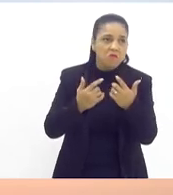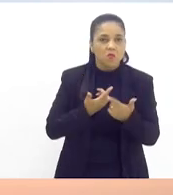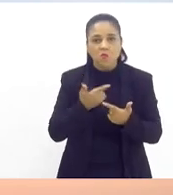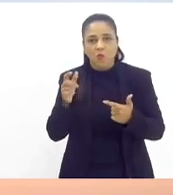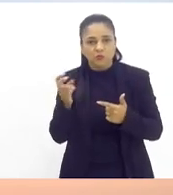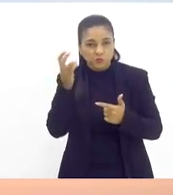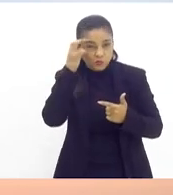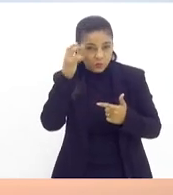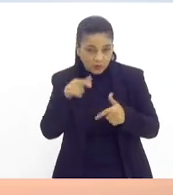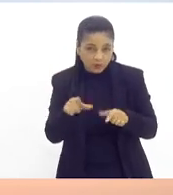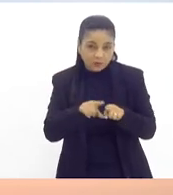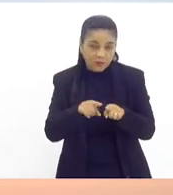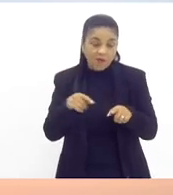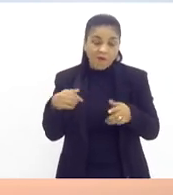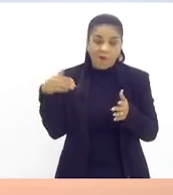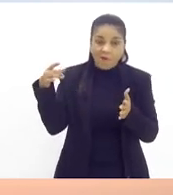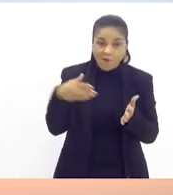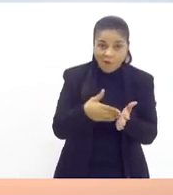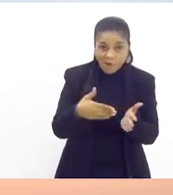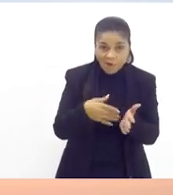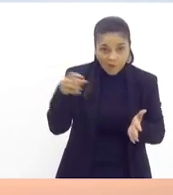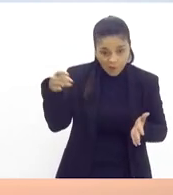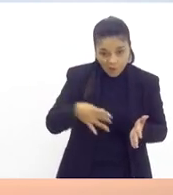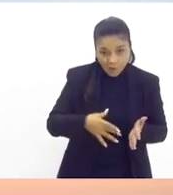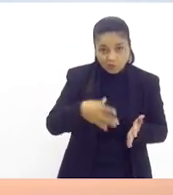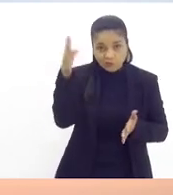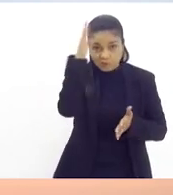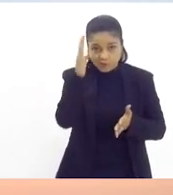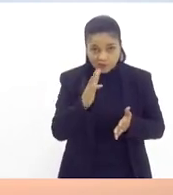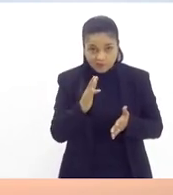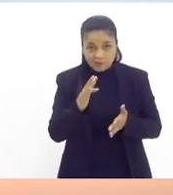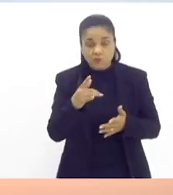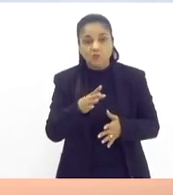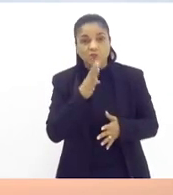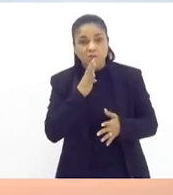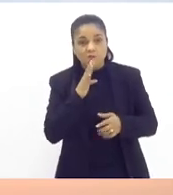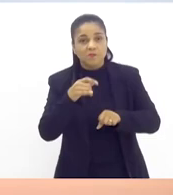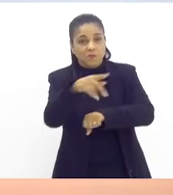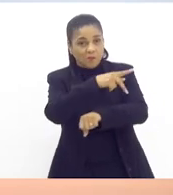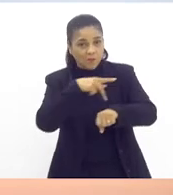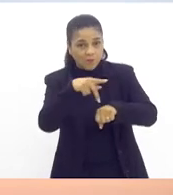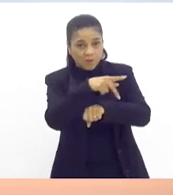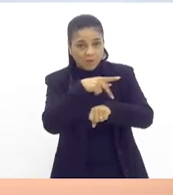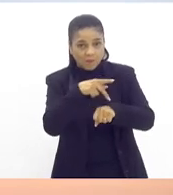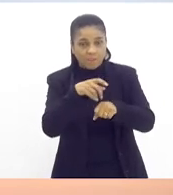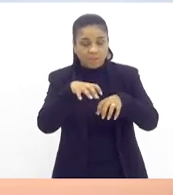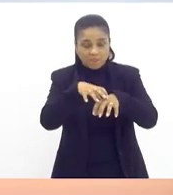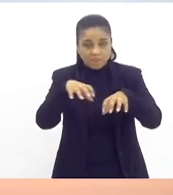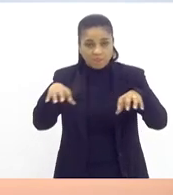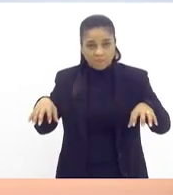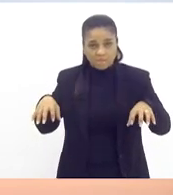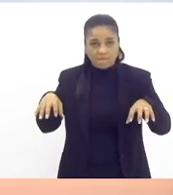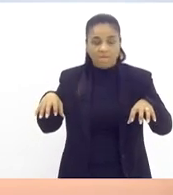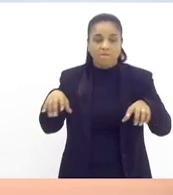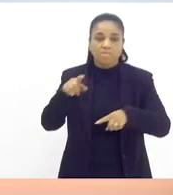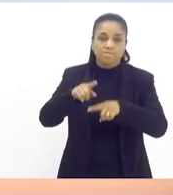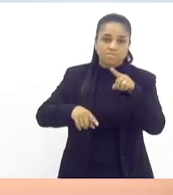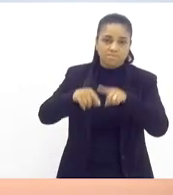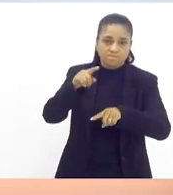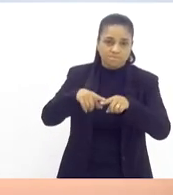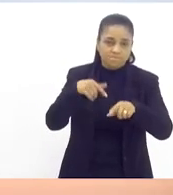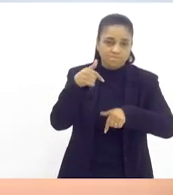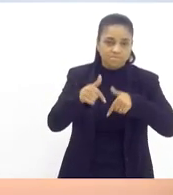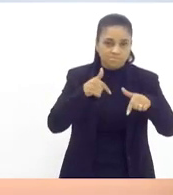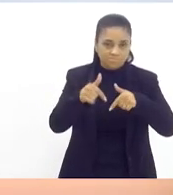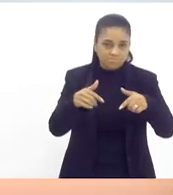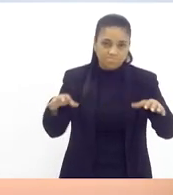último país que eu conheça do mundo que mantém essa separação da tributação de mercadorias e serviços. Não se faz mais